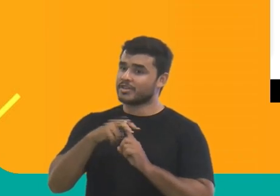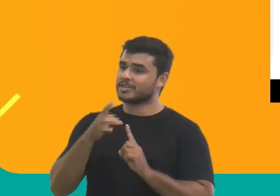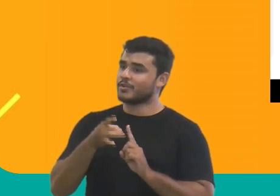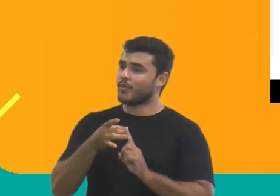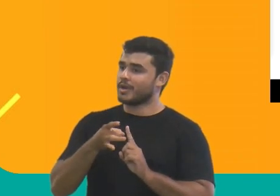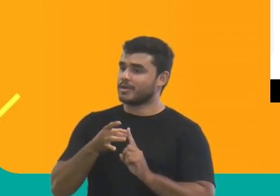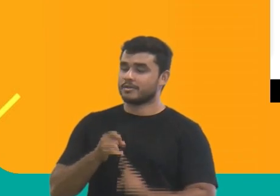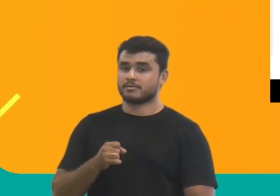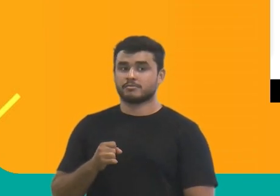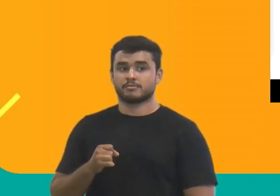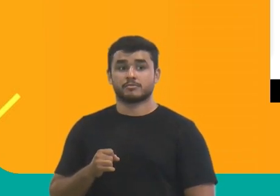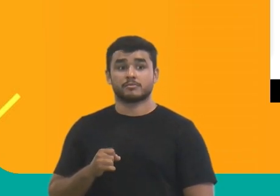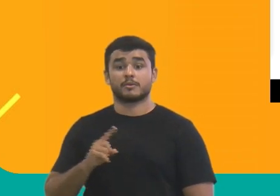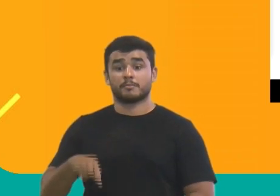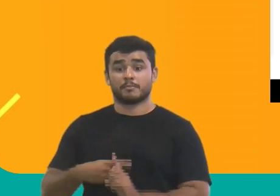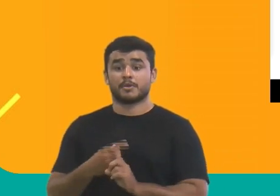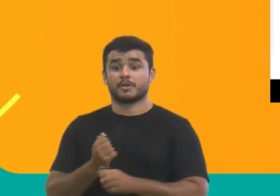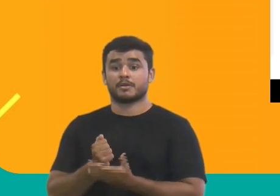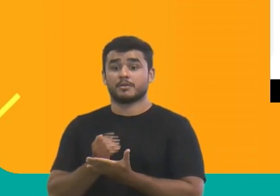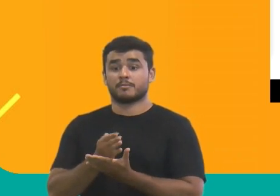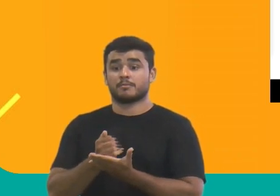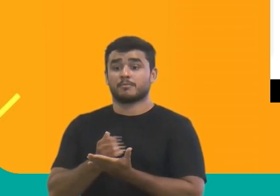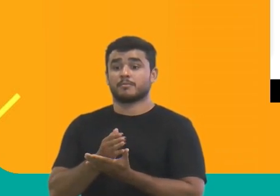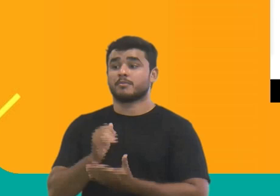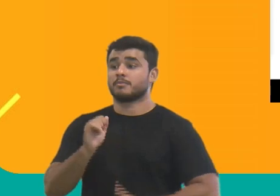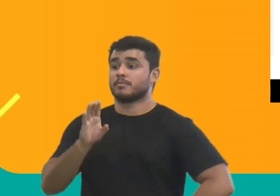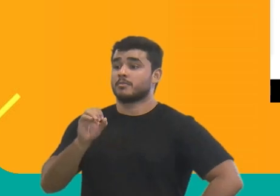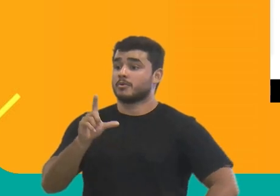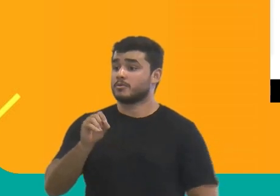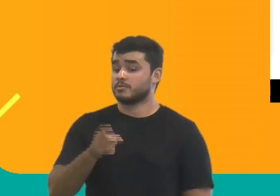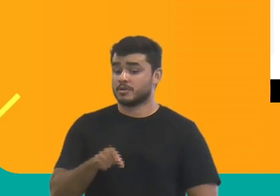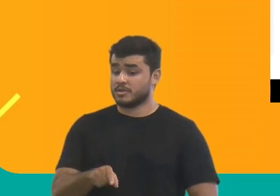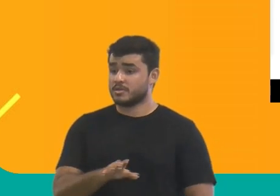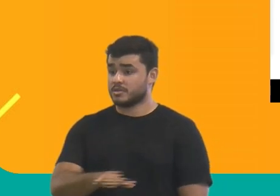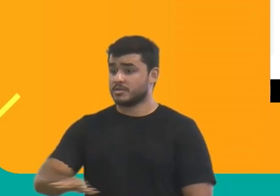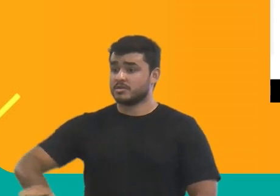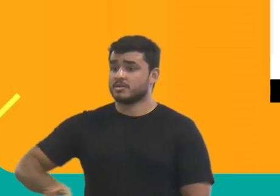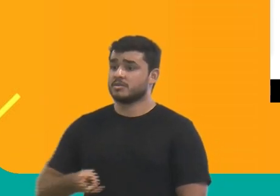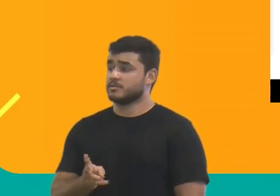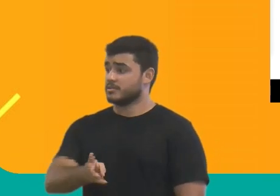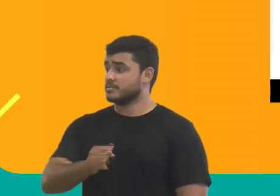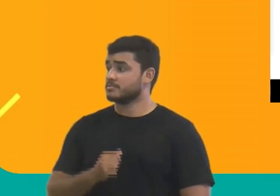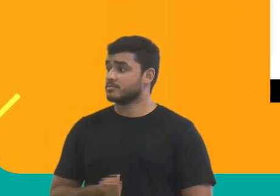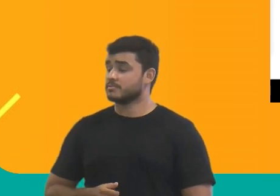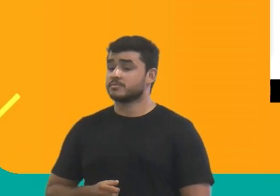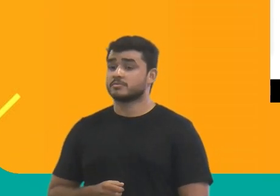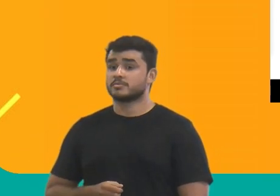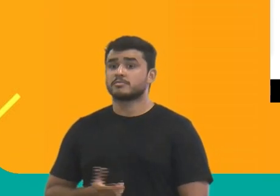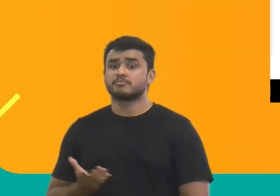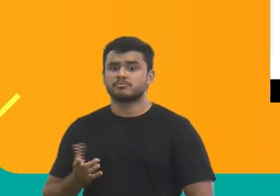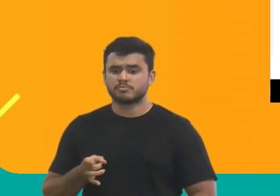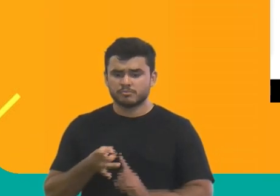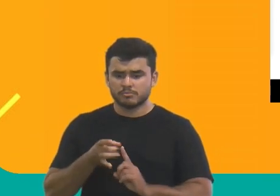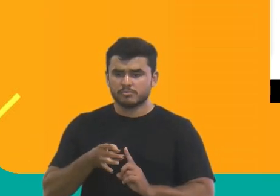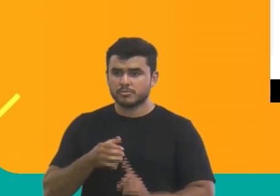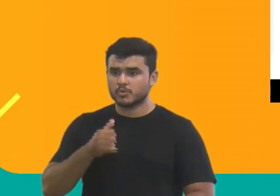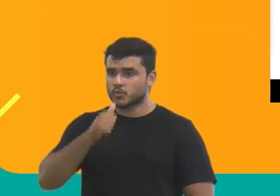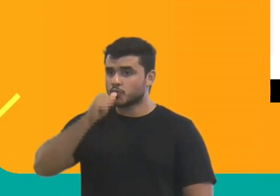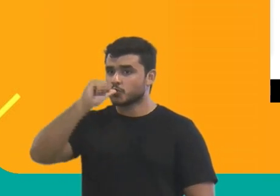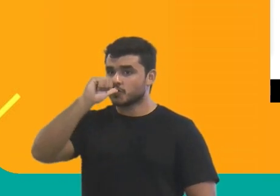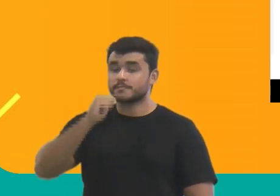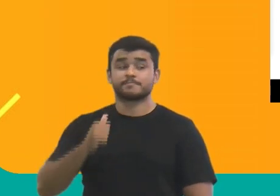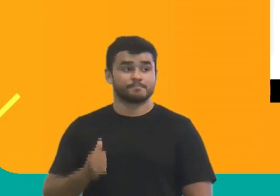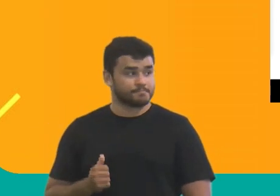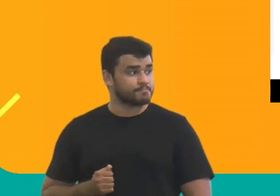Logicamente, guaraná, os meninos viviam bolo. O quê? Doente. Oxe. Ia tomar guaraná. Depois que inventaram o soro caseiro